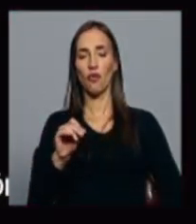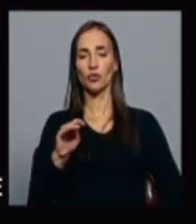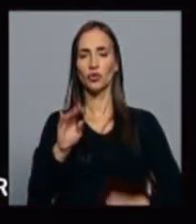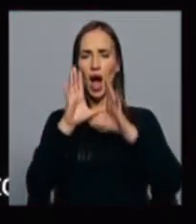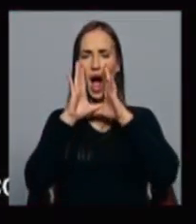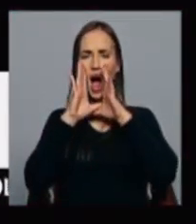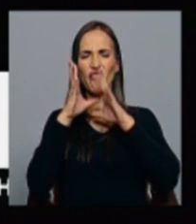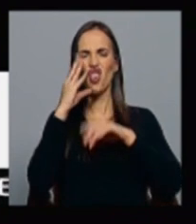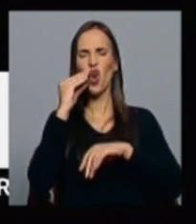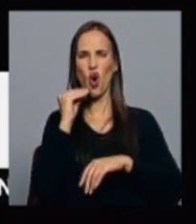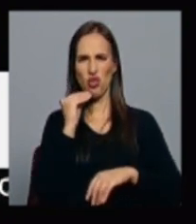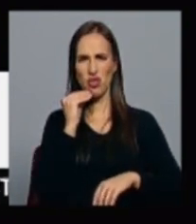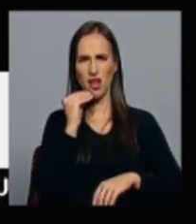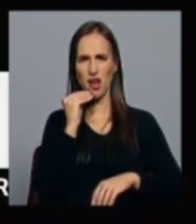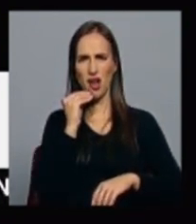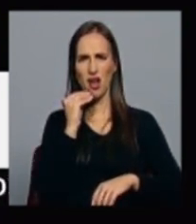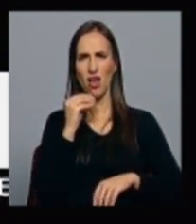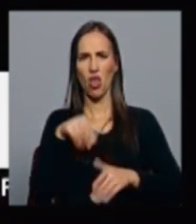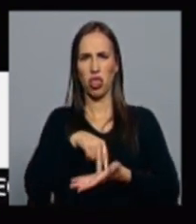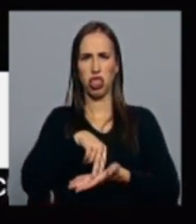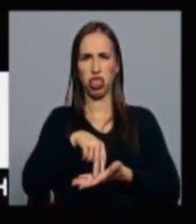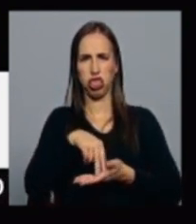E aí